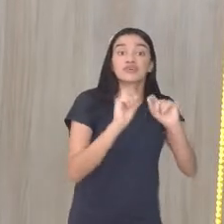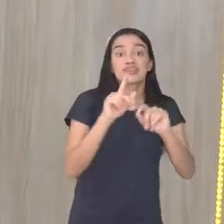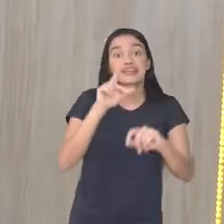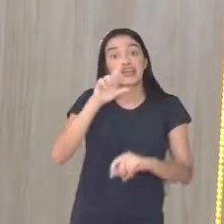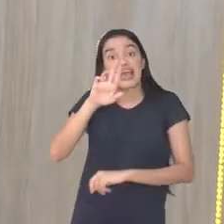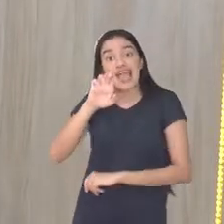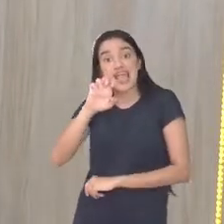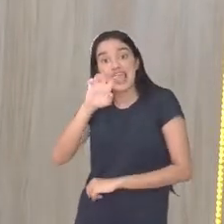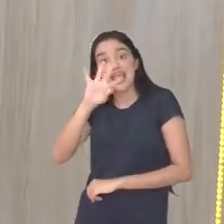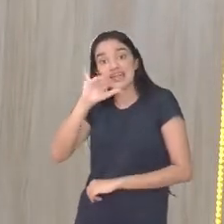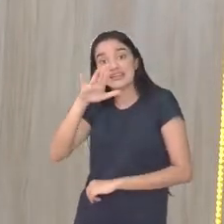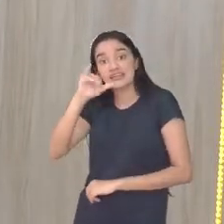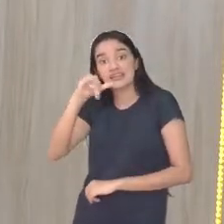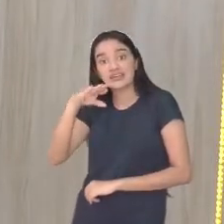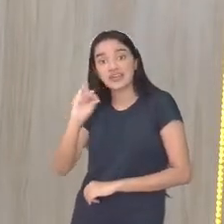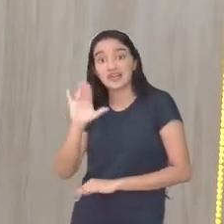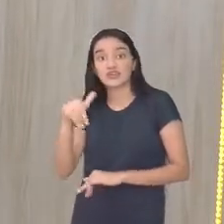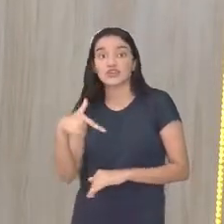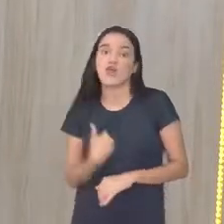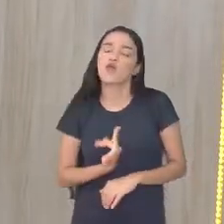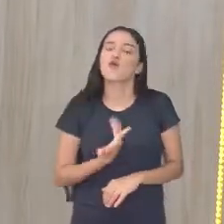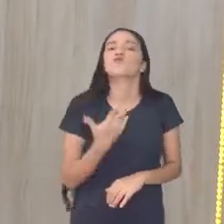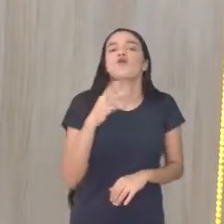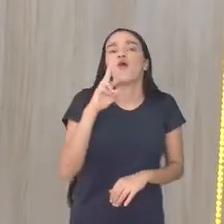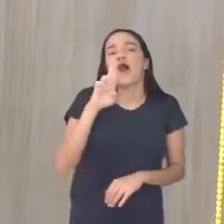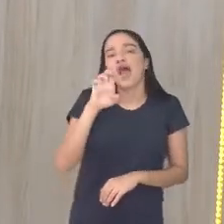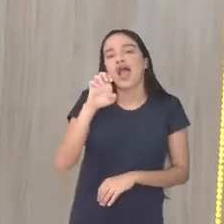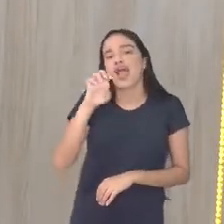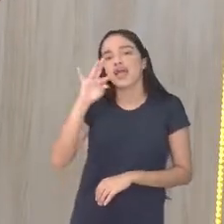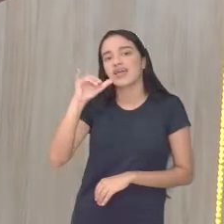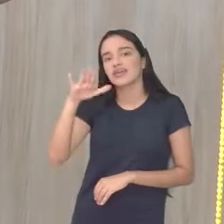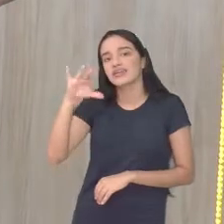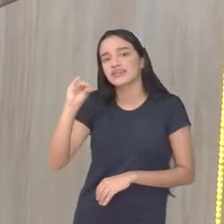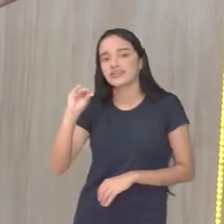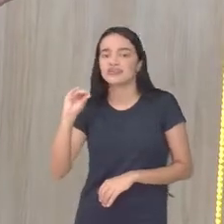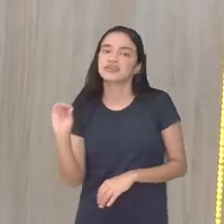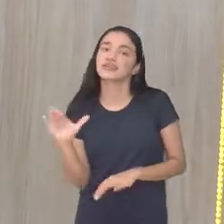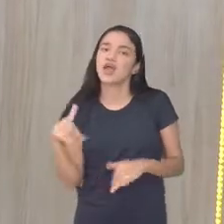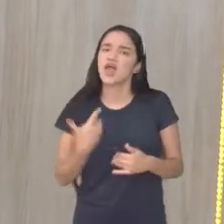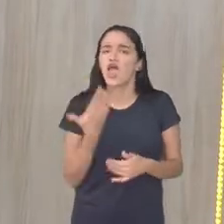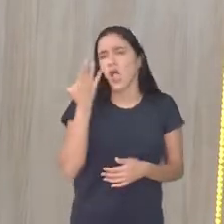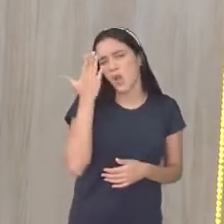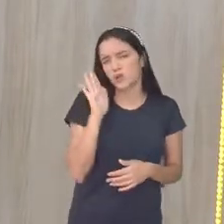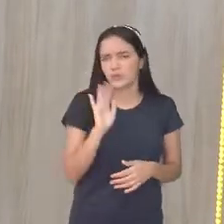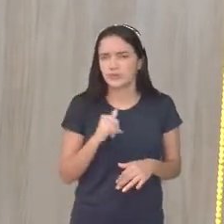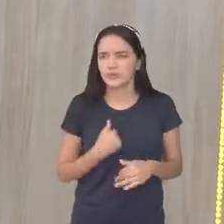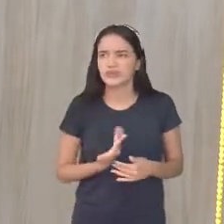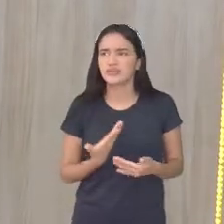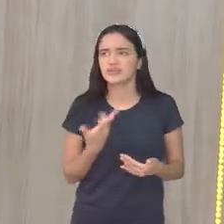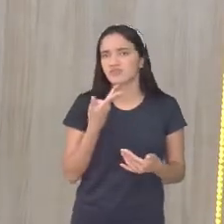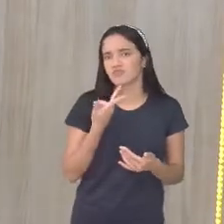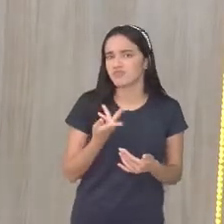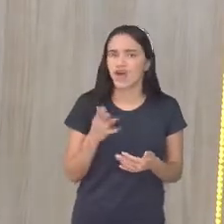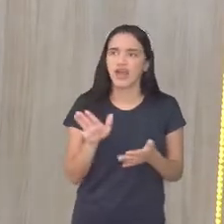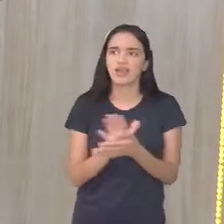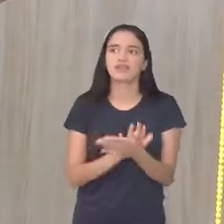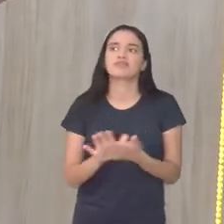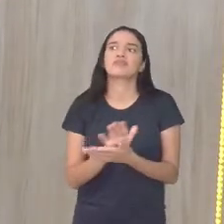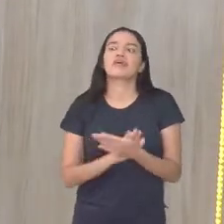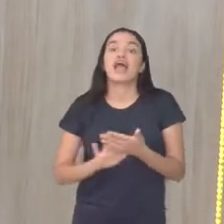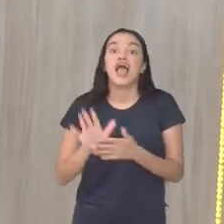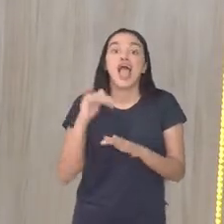assunto que eu conheço melhor. Exatamente. Então, ela queria falar de algo que ela conhecesse.